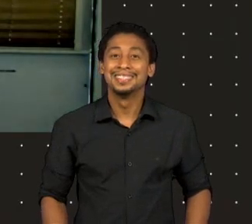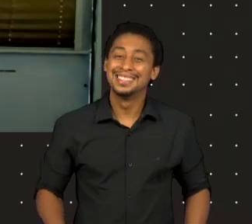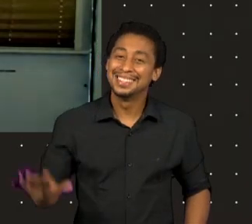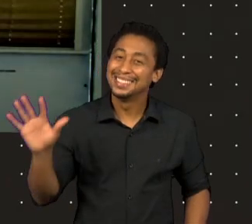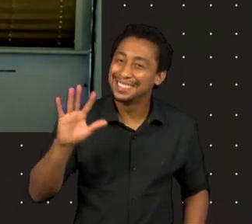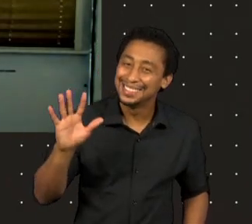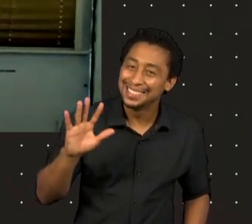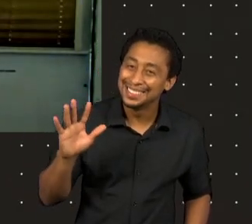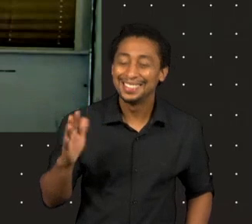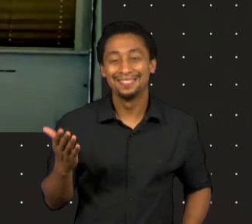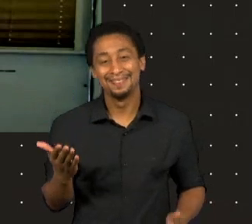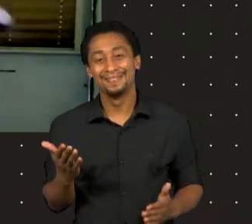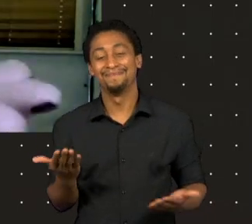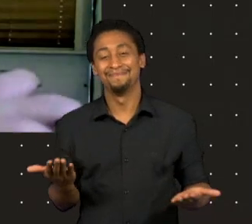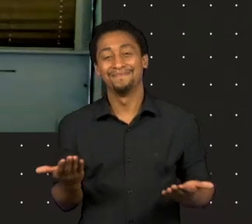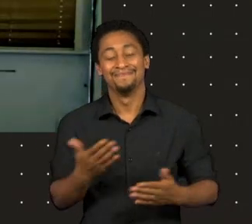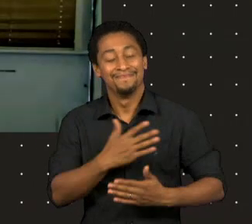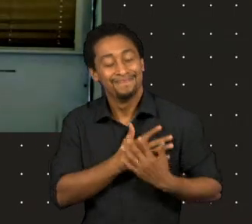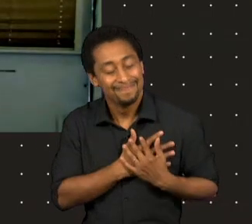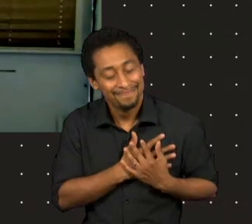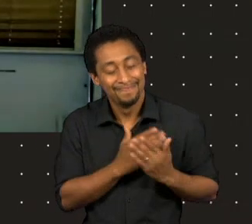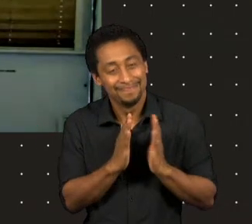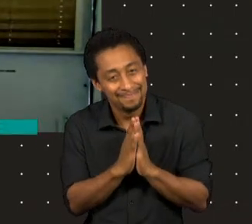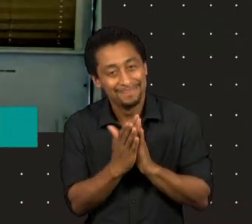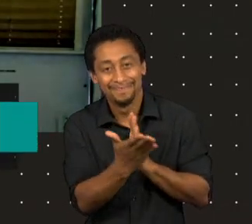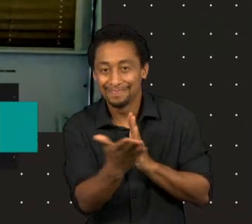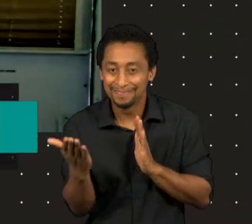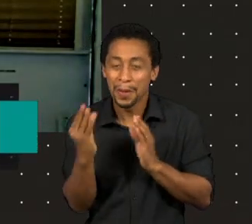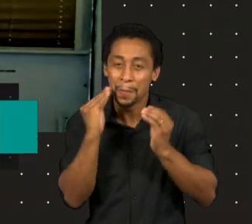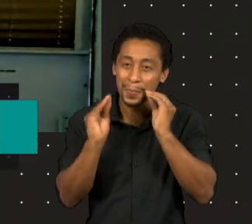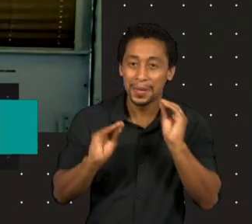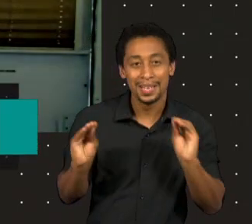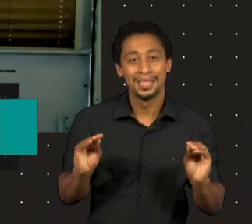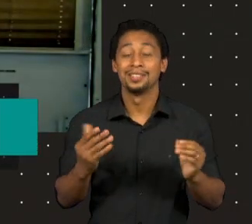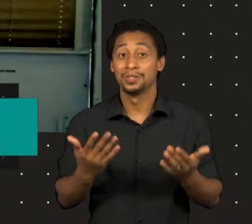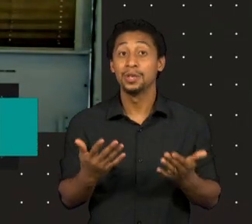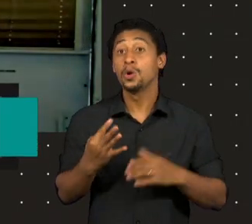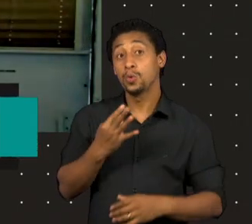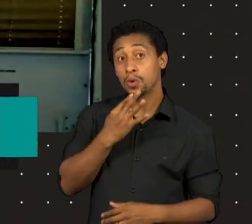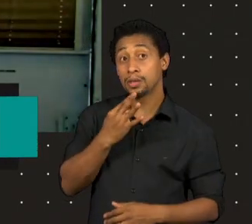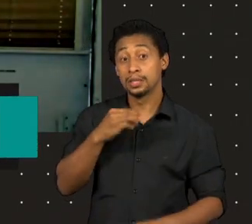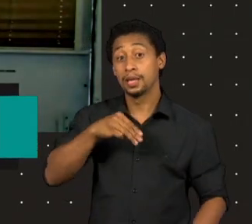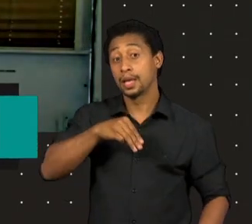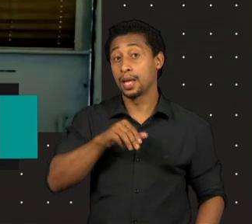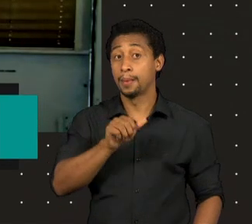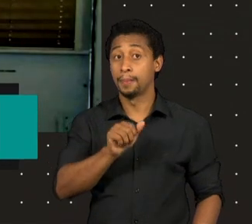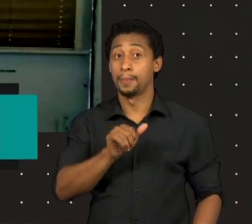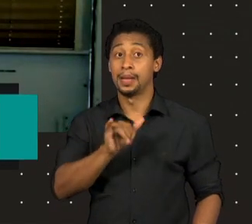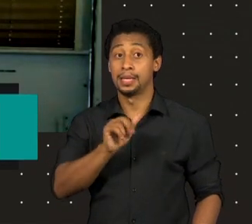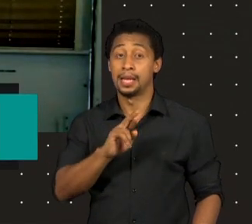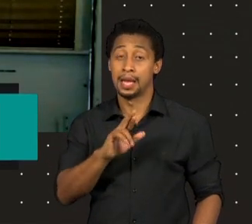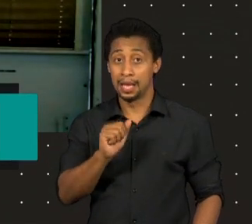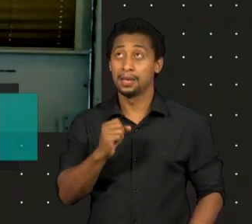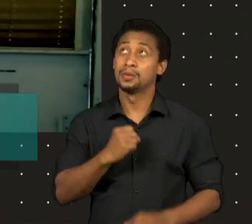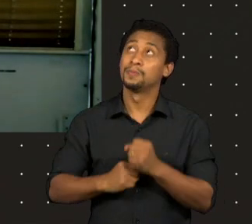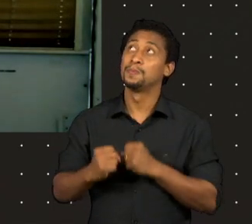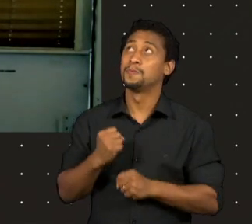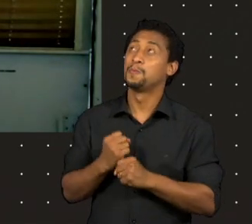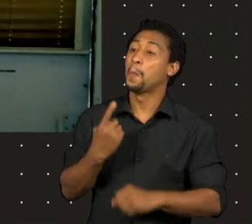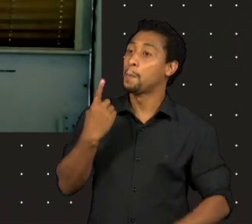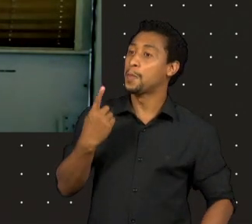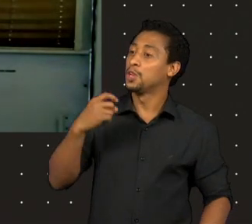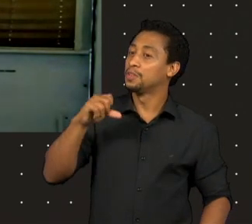Turminha, namastê, beijocas. Eu conheci Maiarinha Magre em 1988, em dezembro, quando eu estreiei